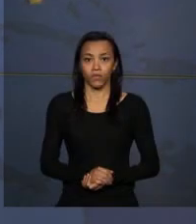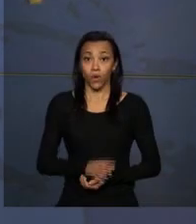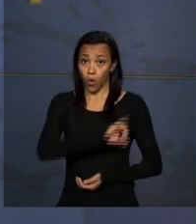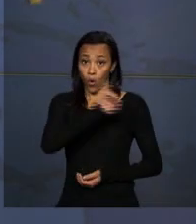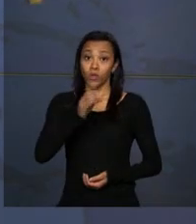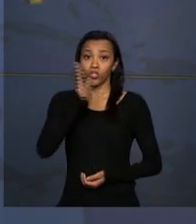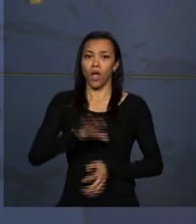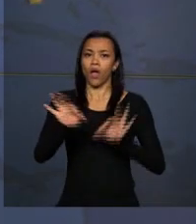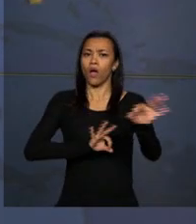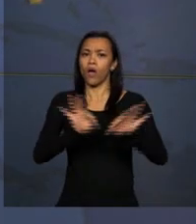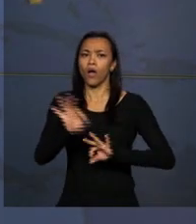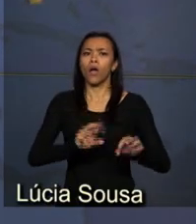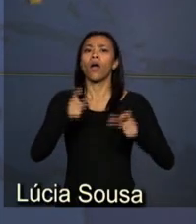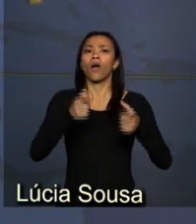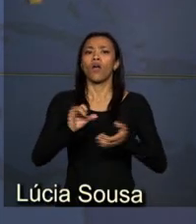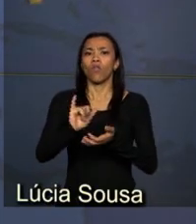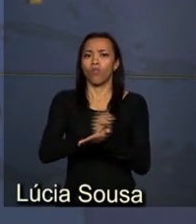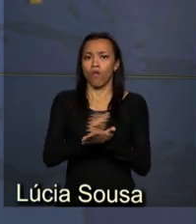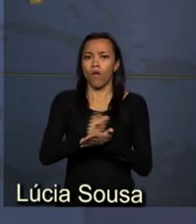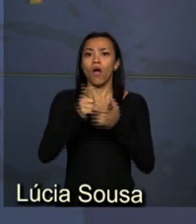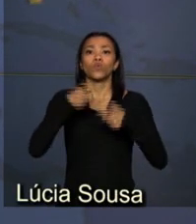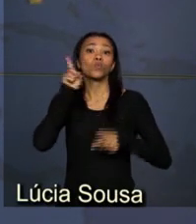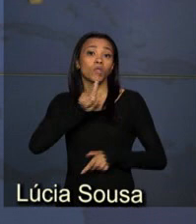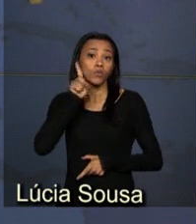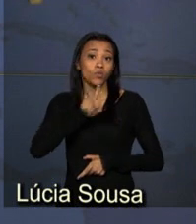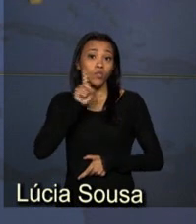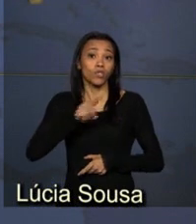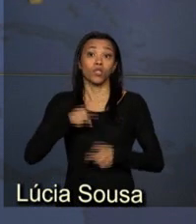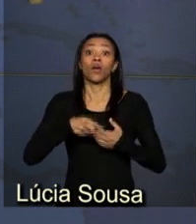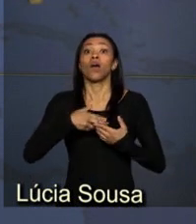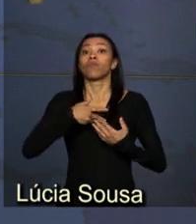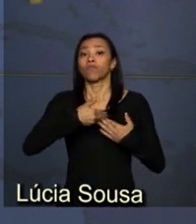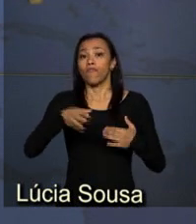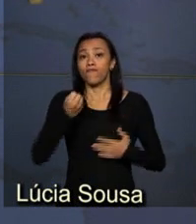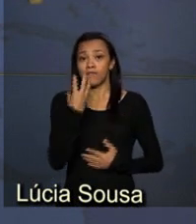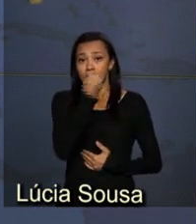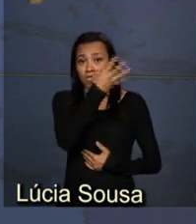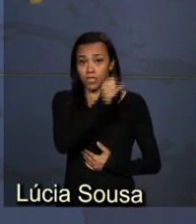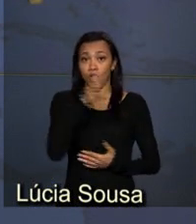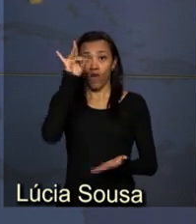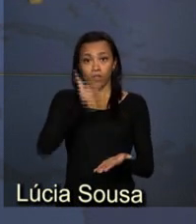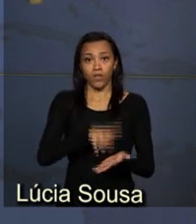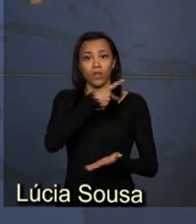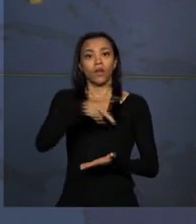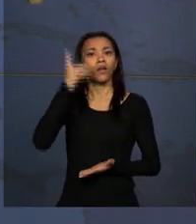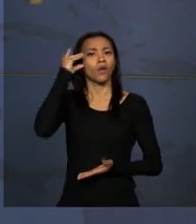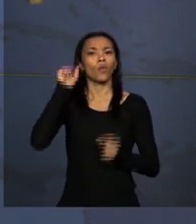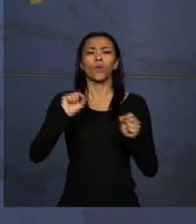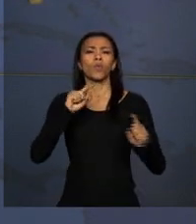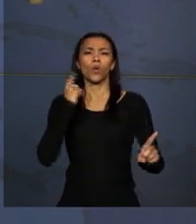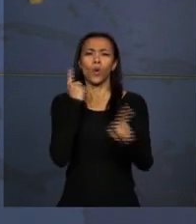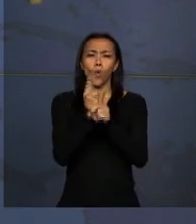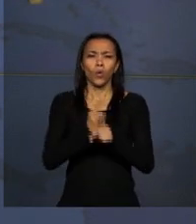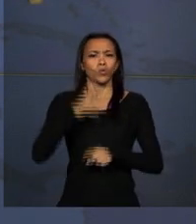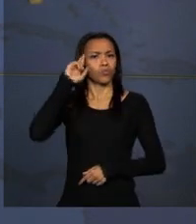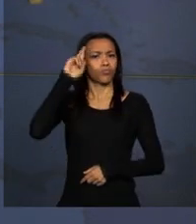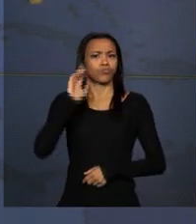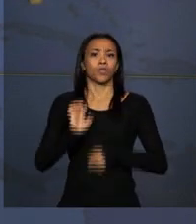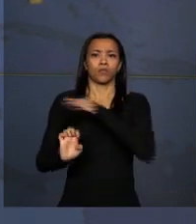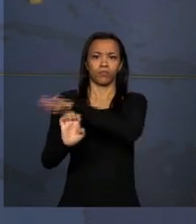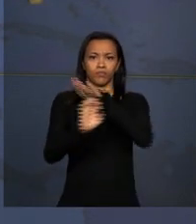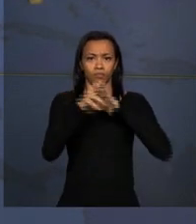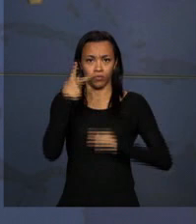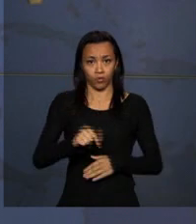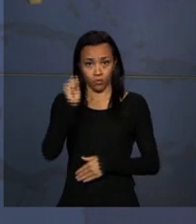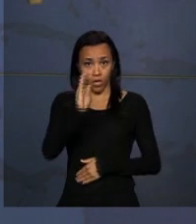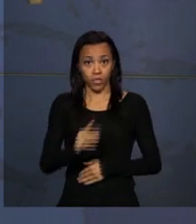Olá foi realizado em Nova Yorque Estados Unidos durante visita oficial da presidenta Dilma Rousseff um encontro com empresários e